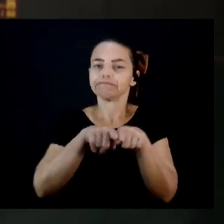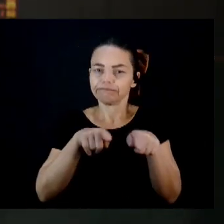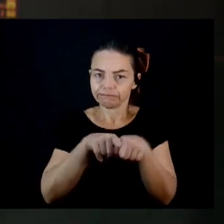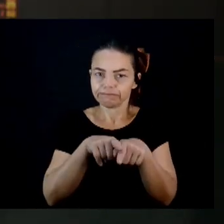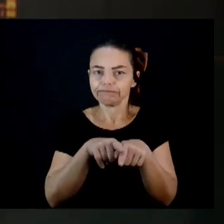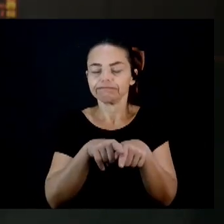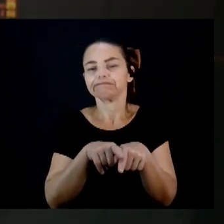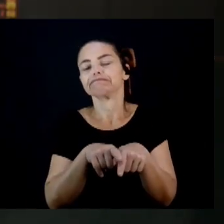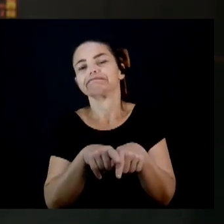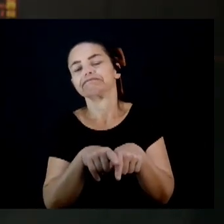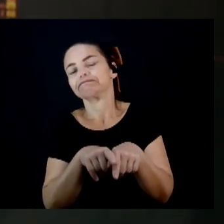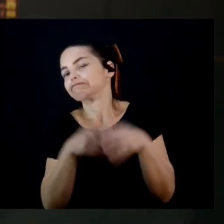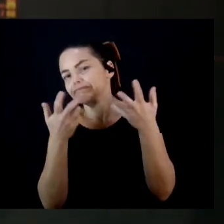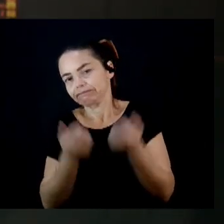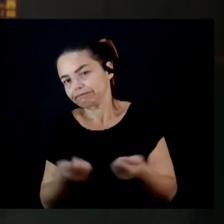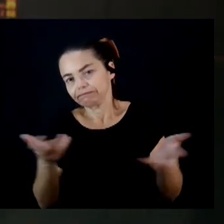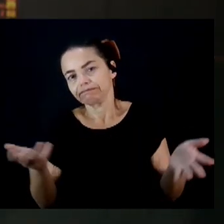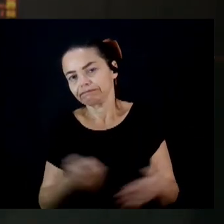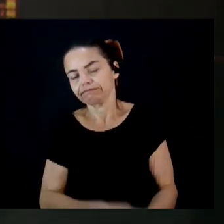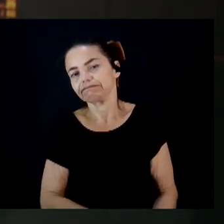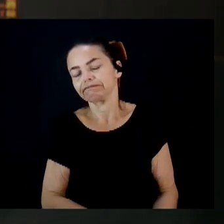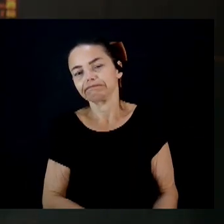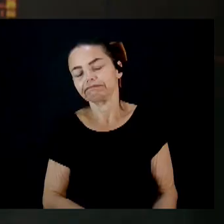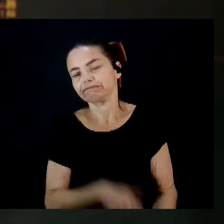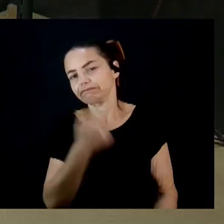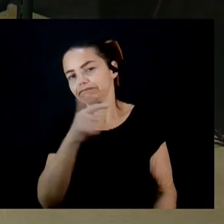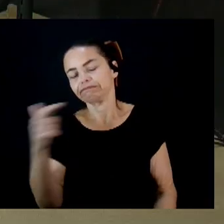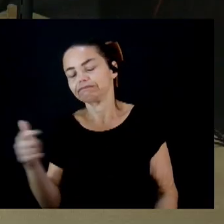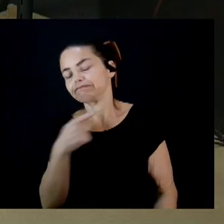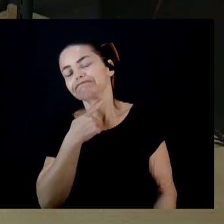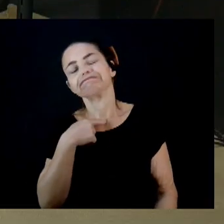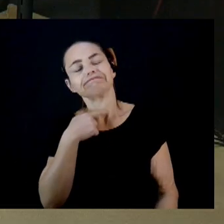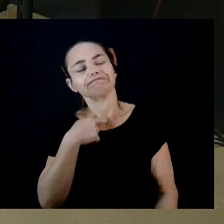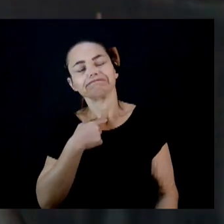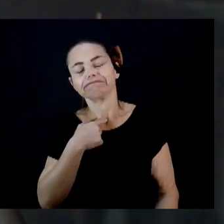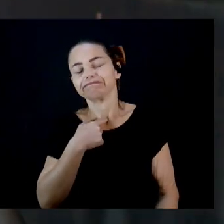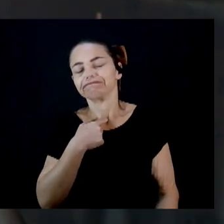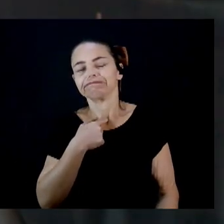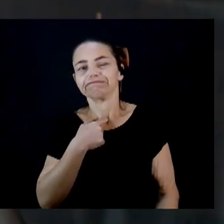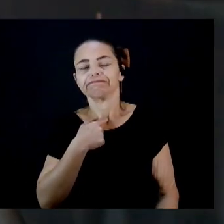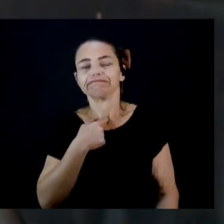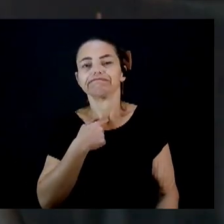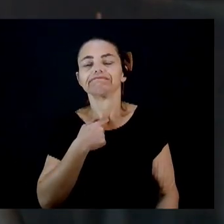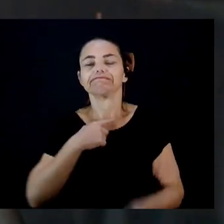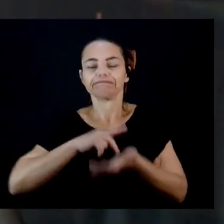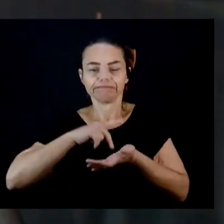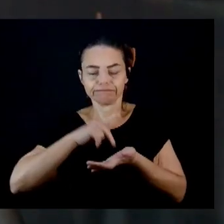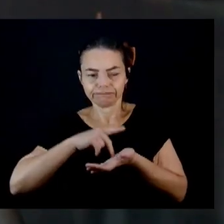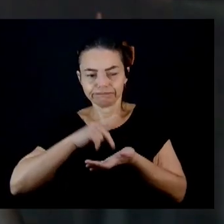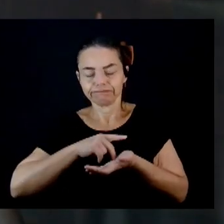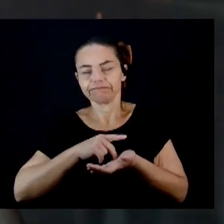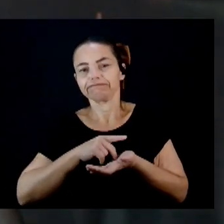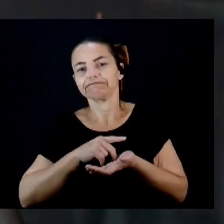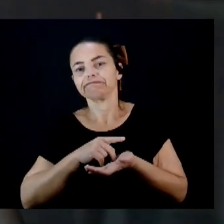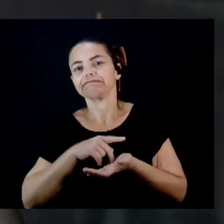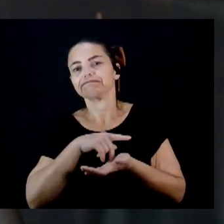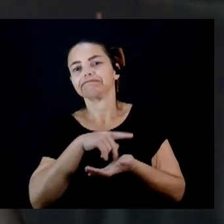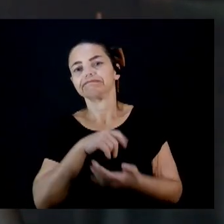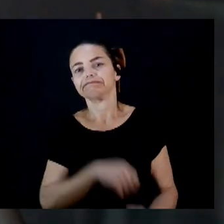admite muitas vezes que está sem libido. Isso é fato? Certamente. Né? É fato e